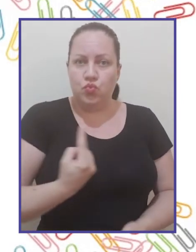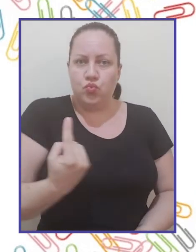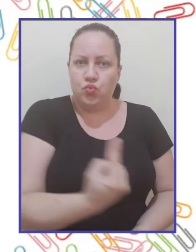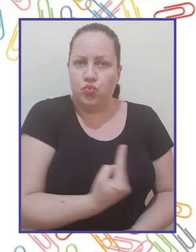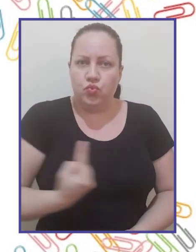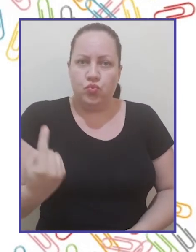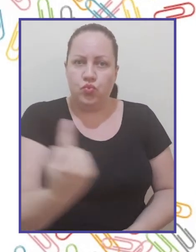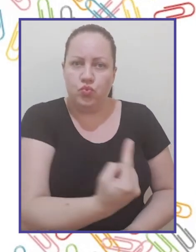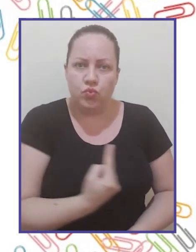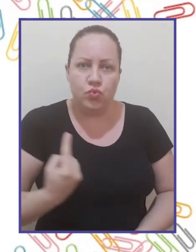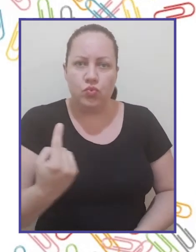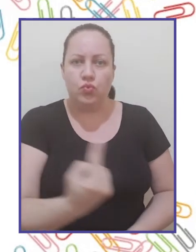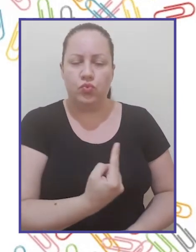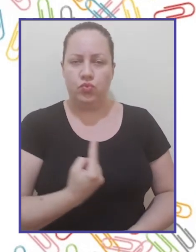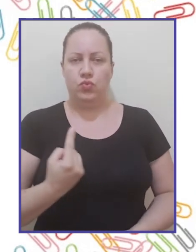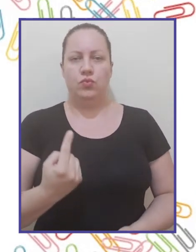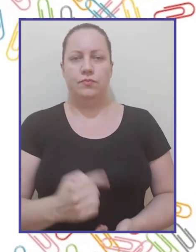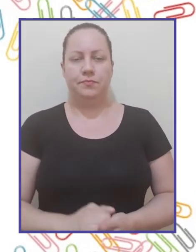torno de si mesmo.